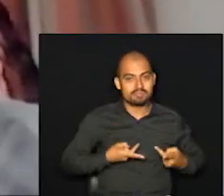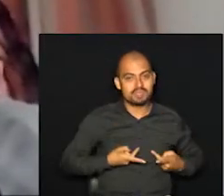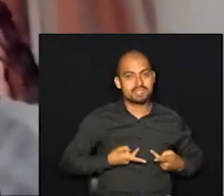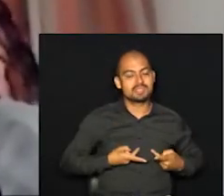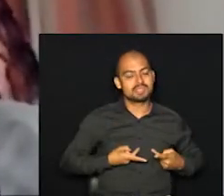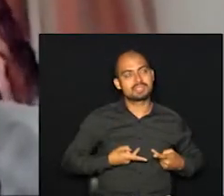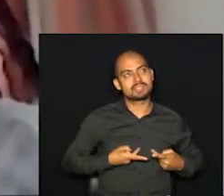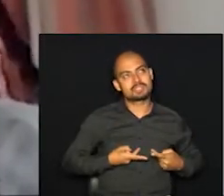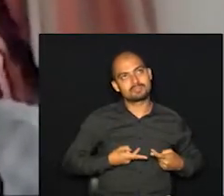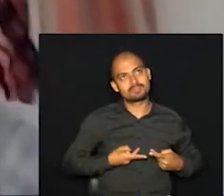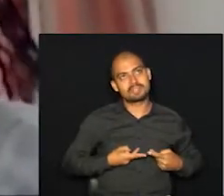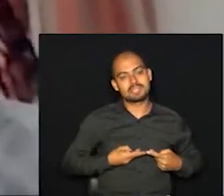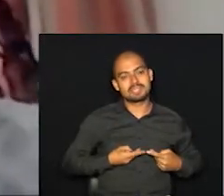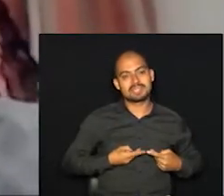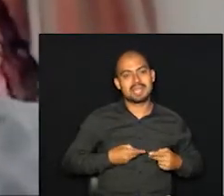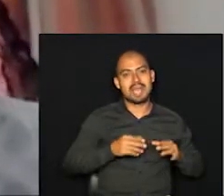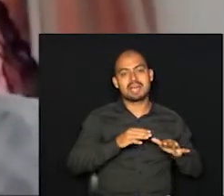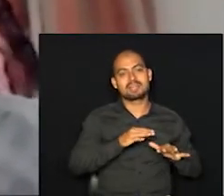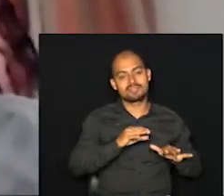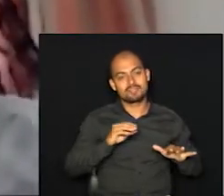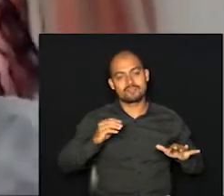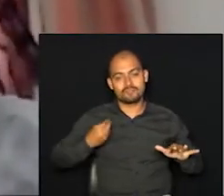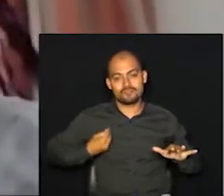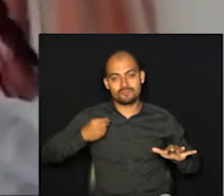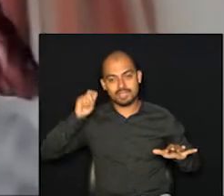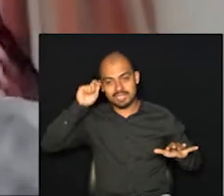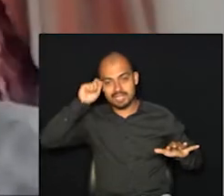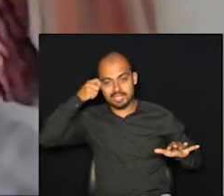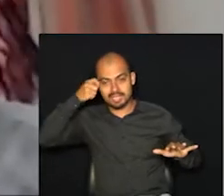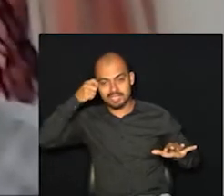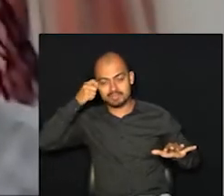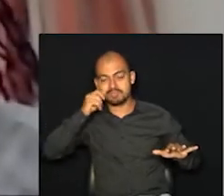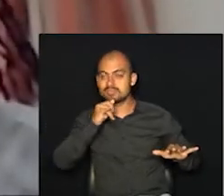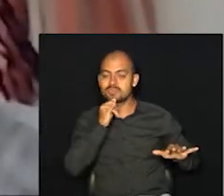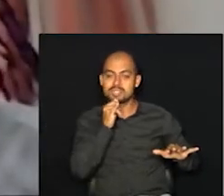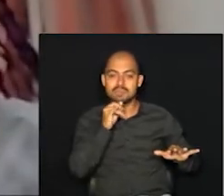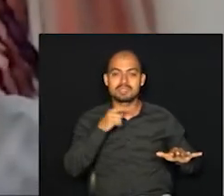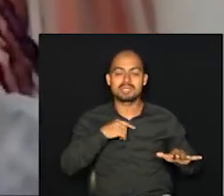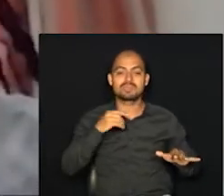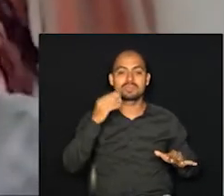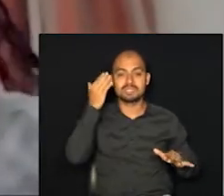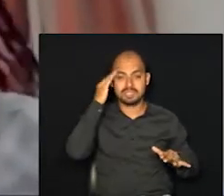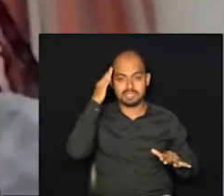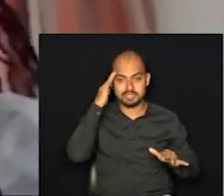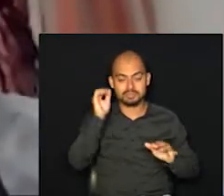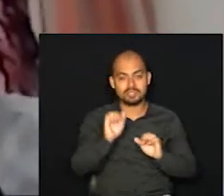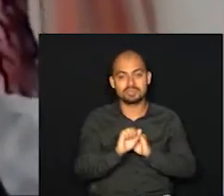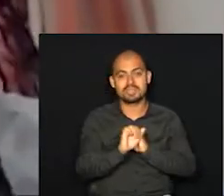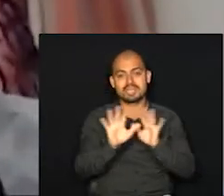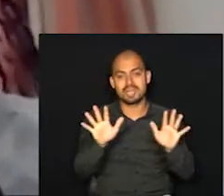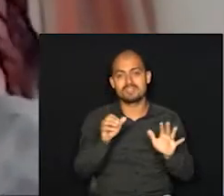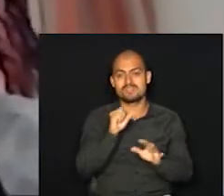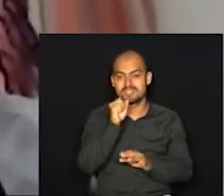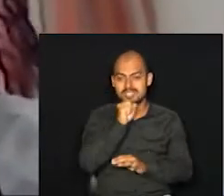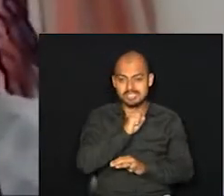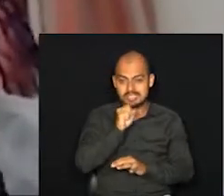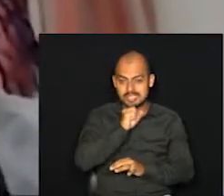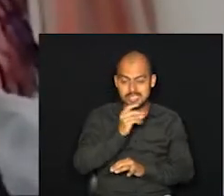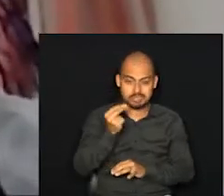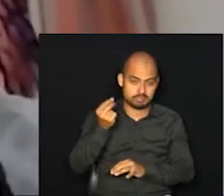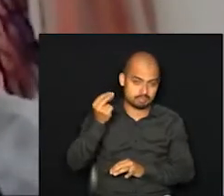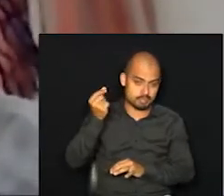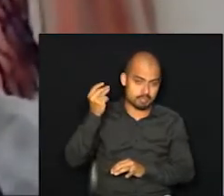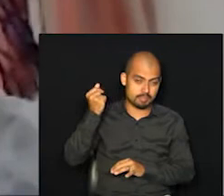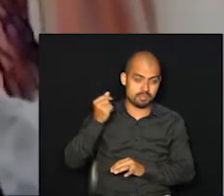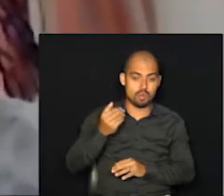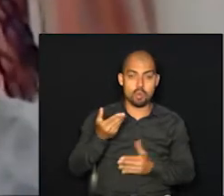vezes vidas negras importam. É porque tem assim, um entendimento antigo, hoje eu não acredito mais